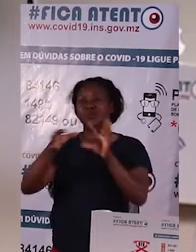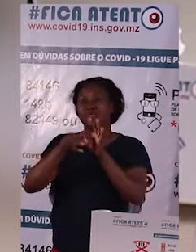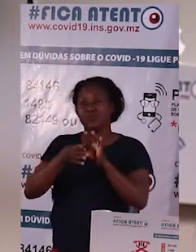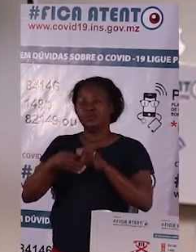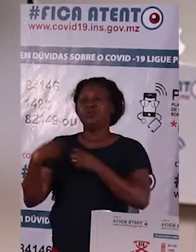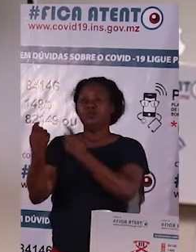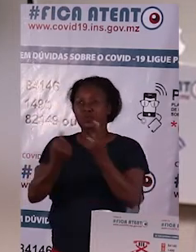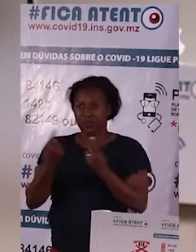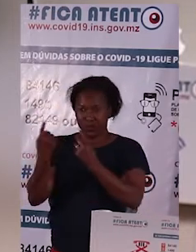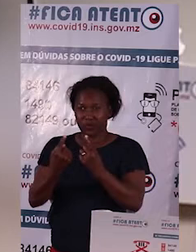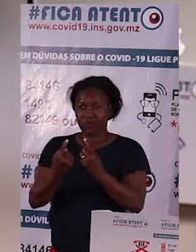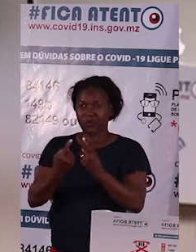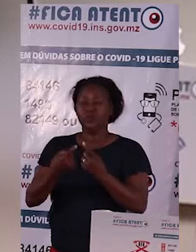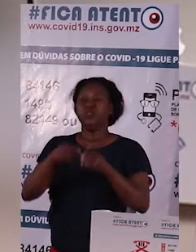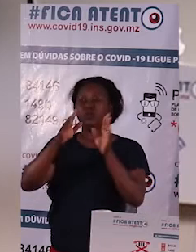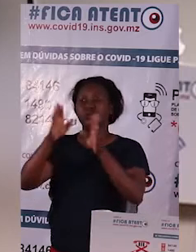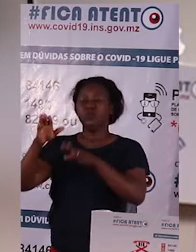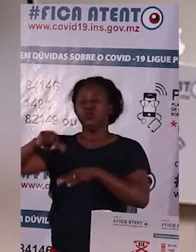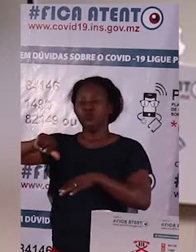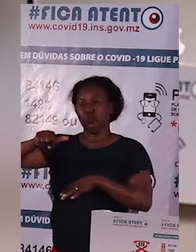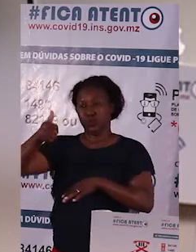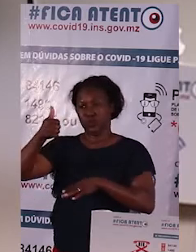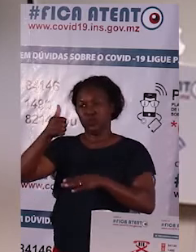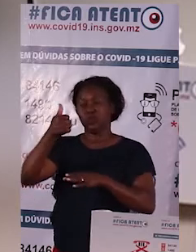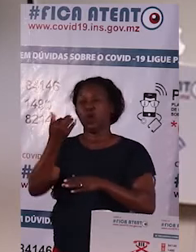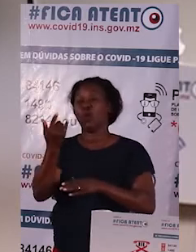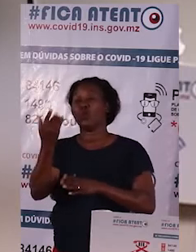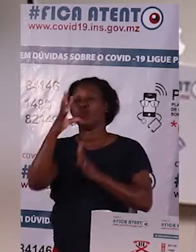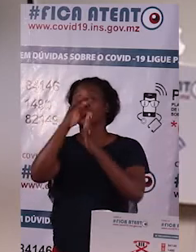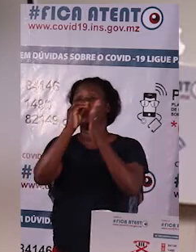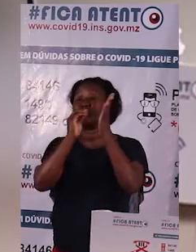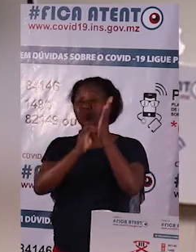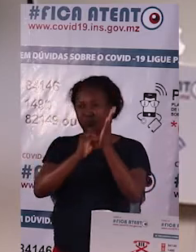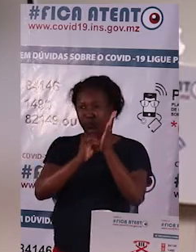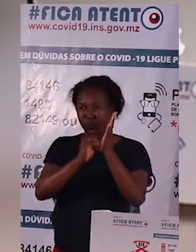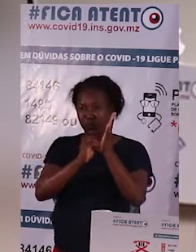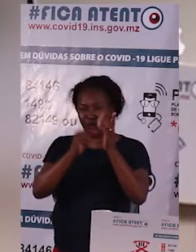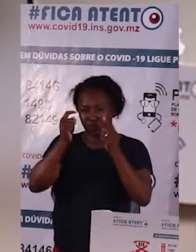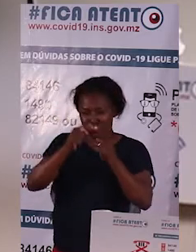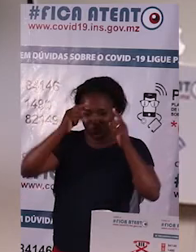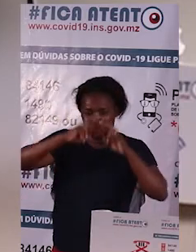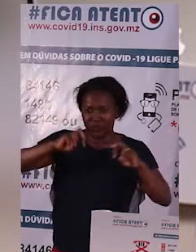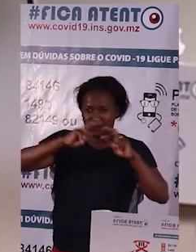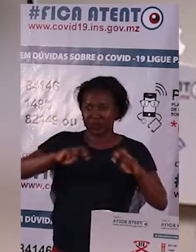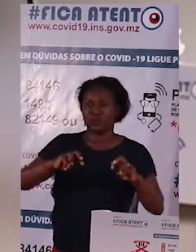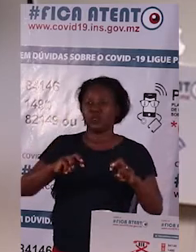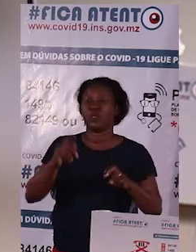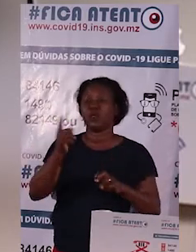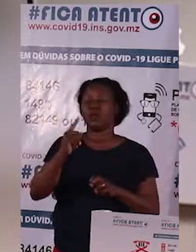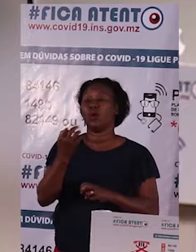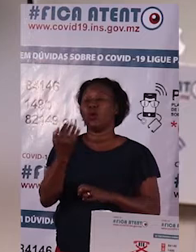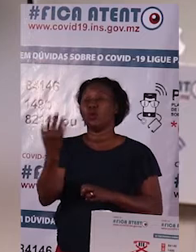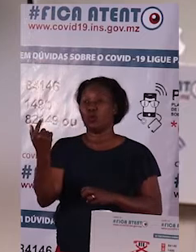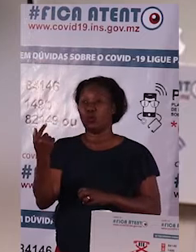que já estão recuperados. Portanto, aquele é o número total de casos que nós diagnosticamos e não o número total de